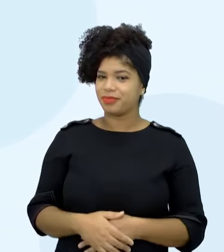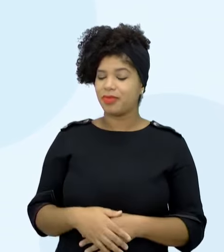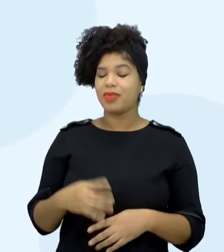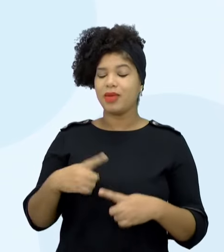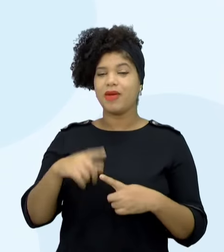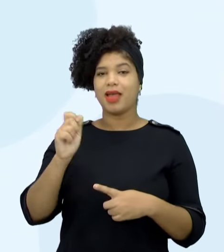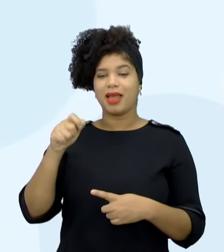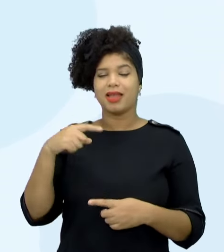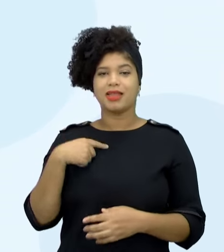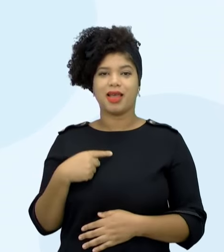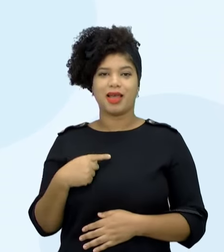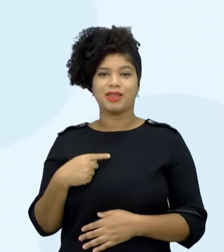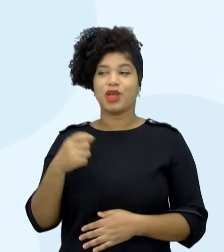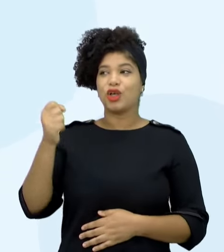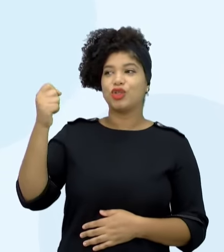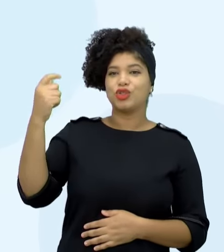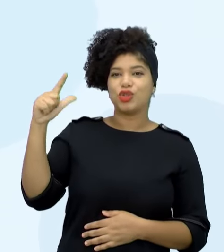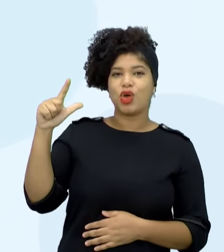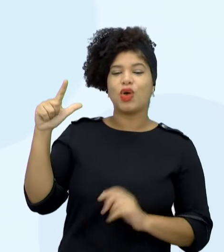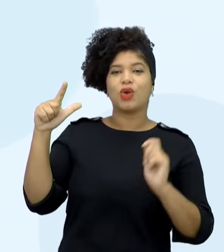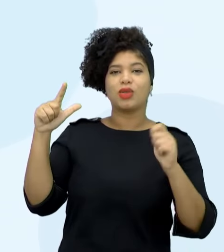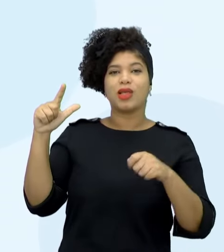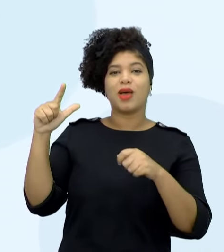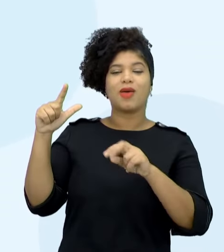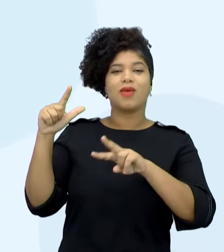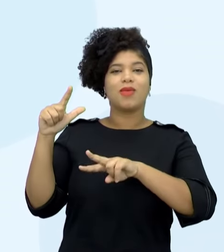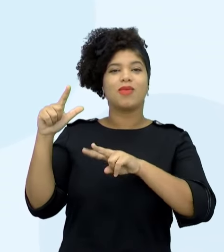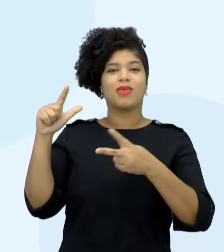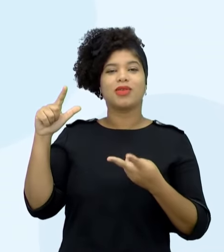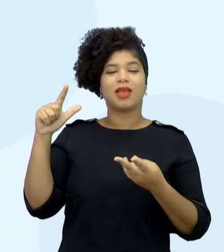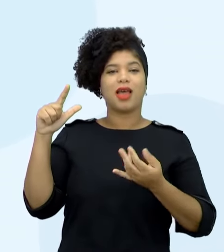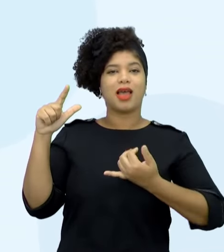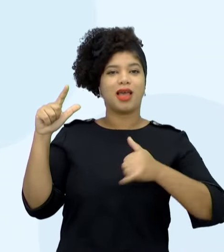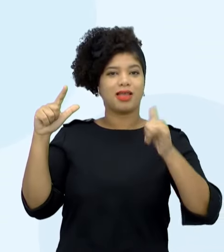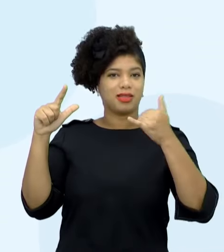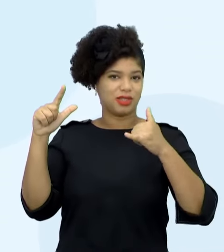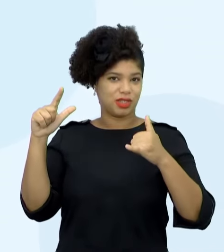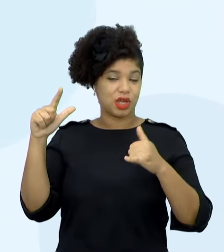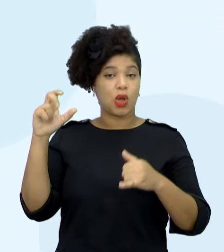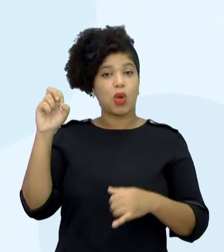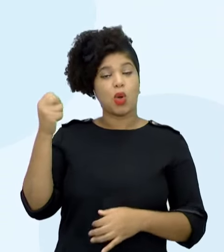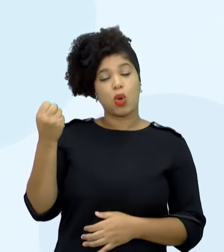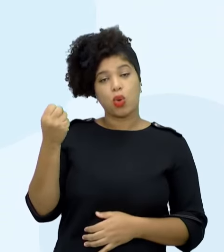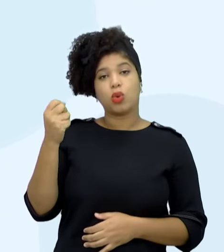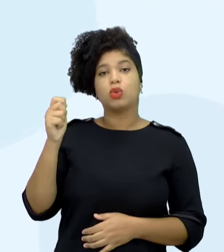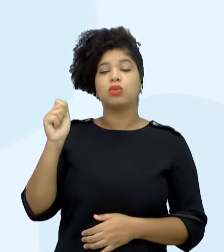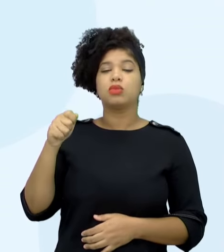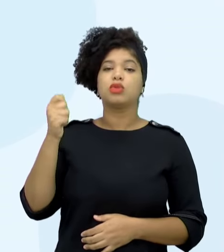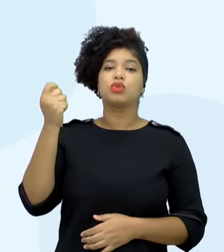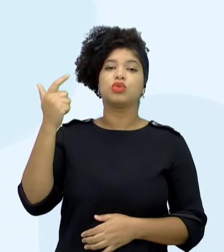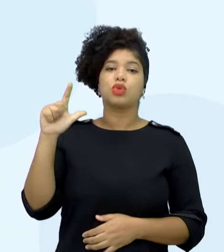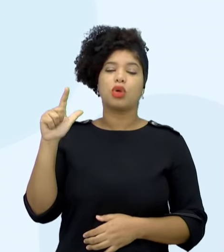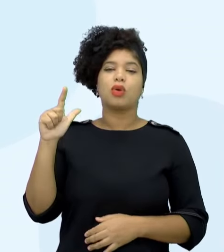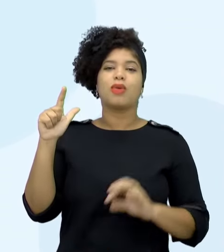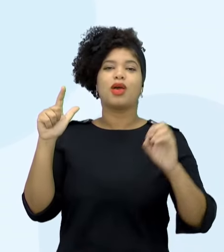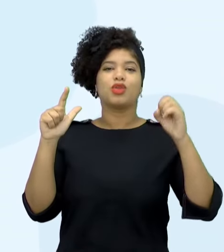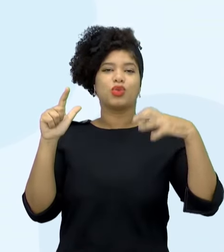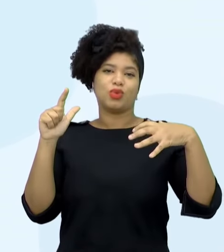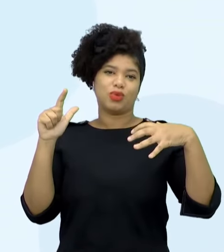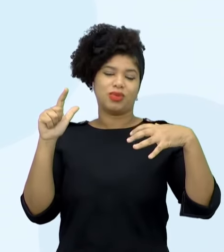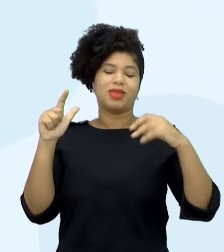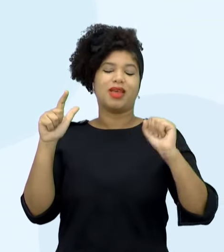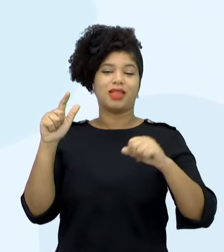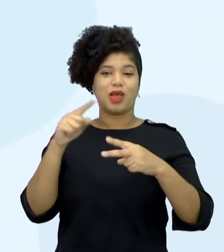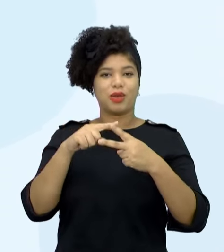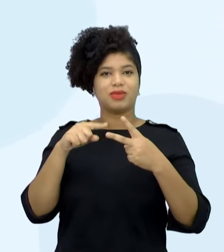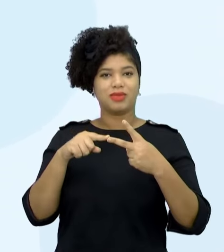energia elétrica e obter uma outra forma de energia que não a luminosa. Posso ter outros tipos de energia convertida. Aqui no nosso caso